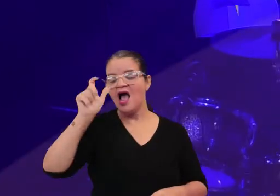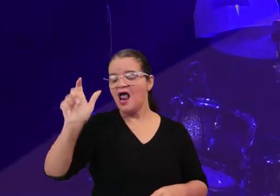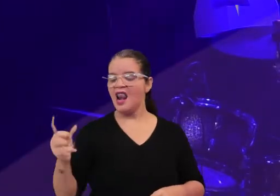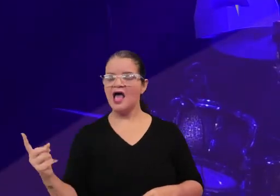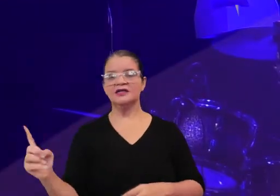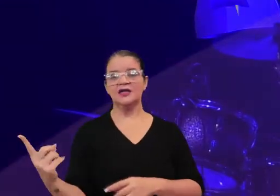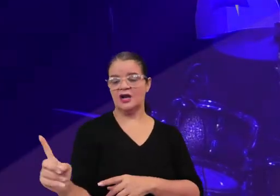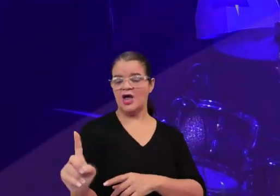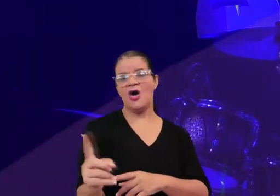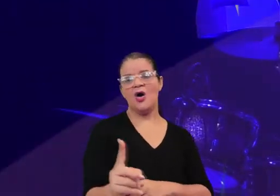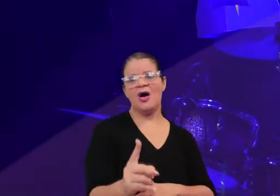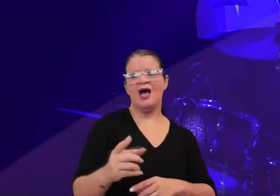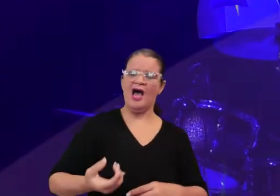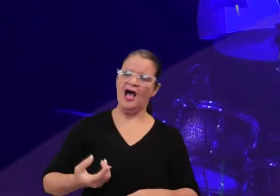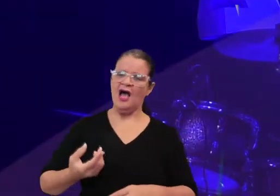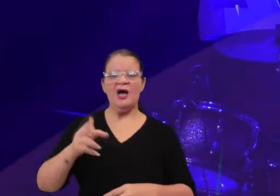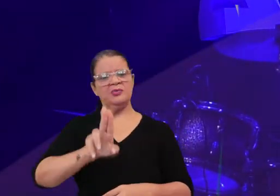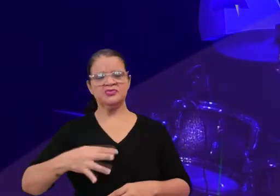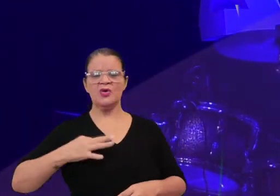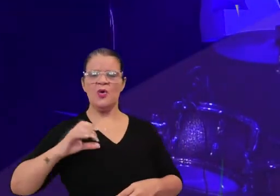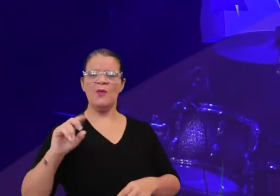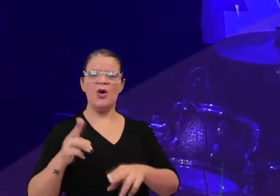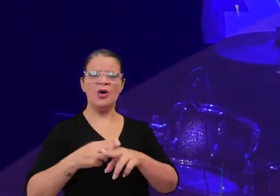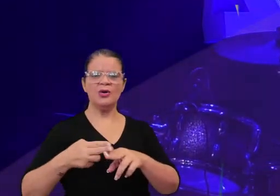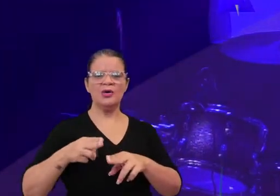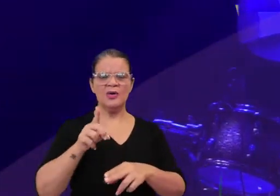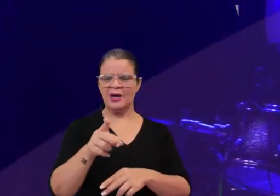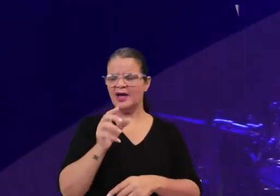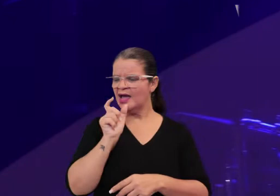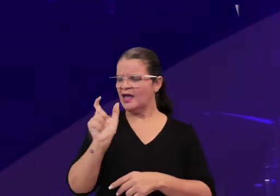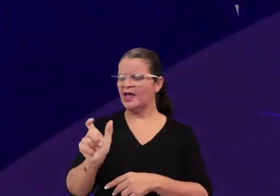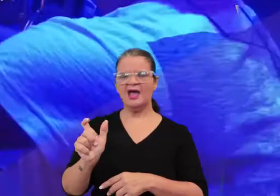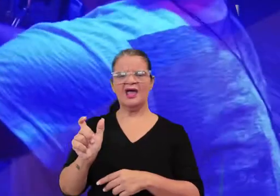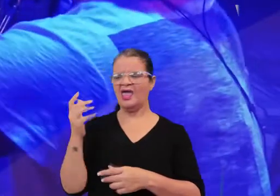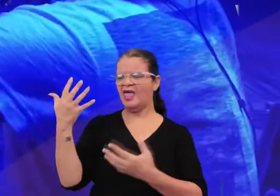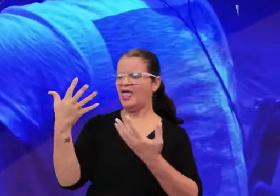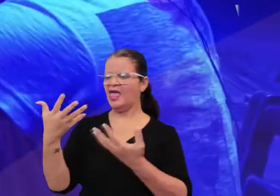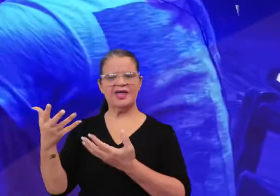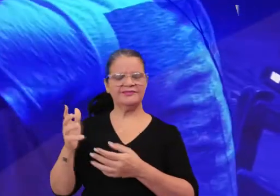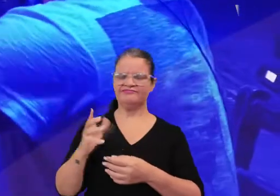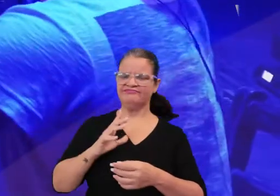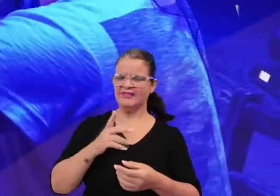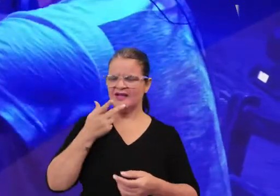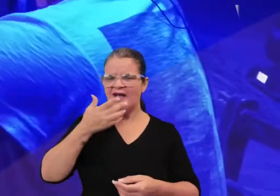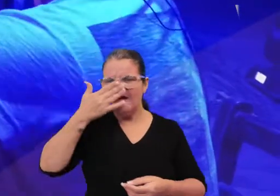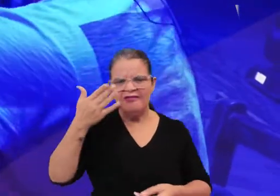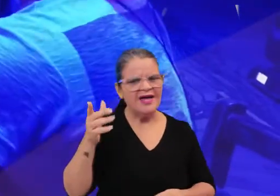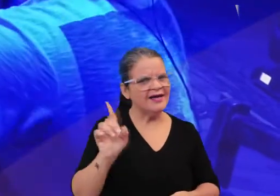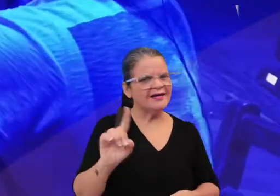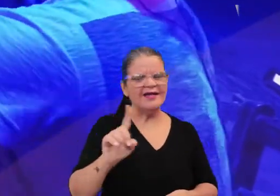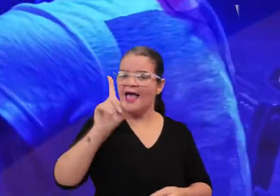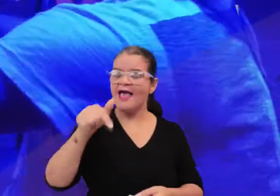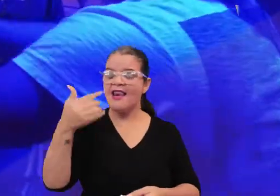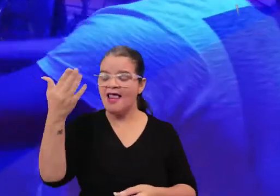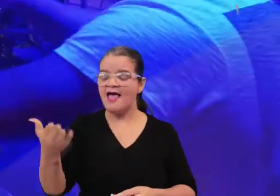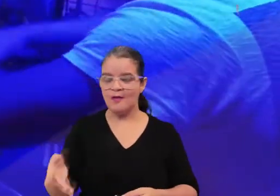Se ela anda na rua, vestida ou nua, não vem com cantada, batizar de